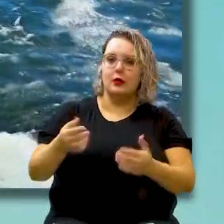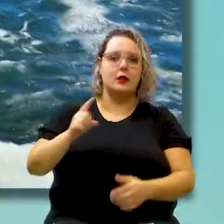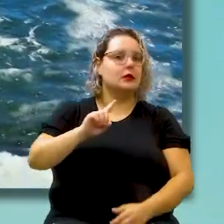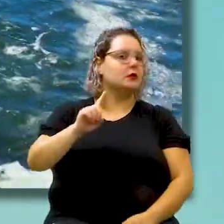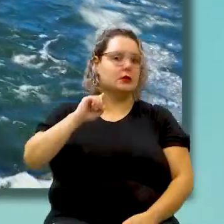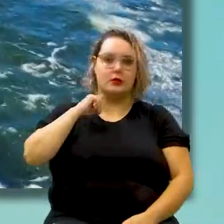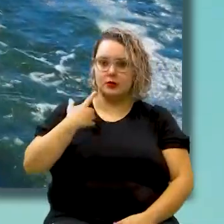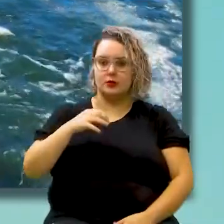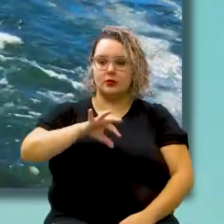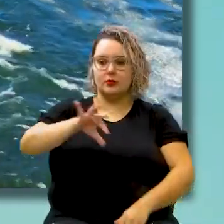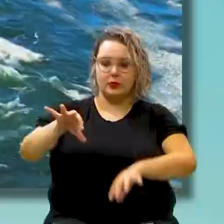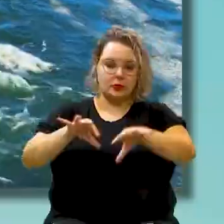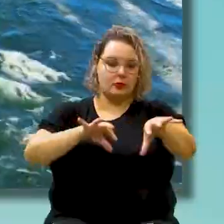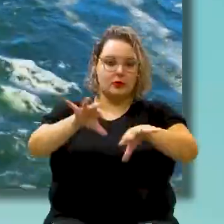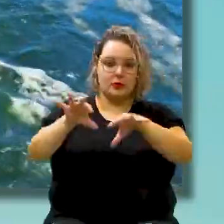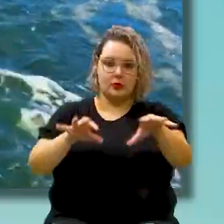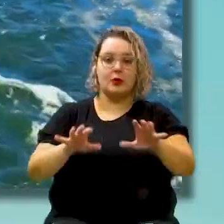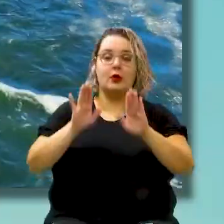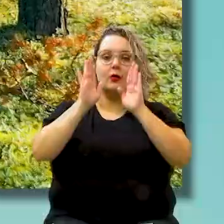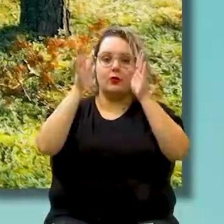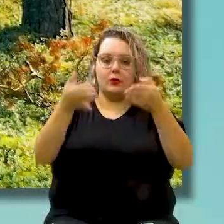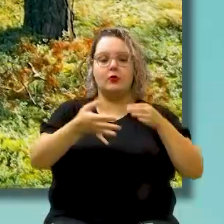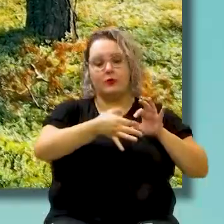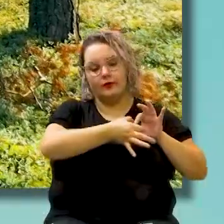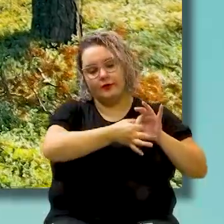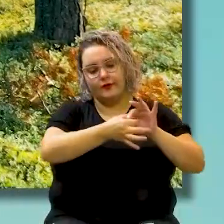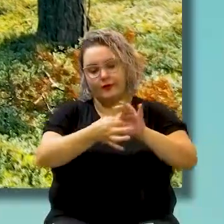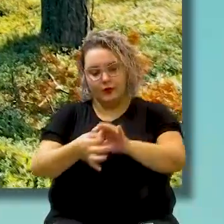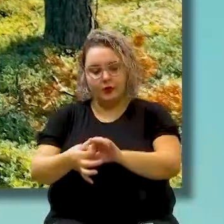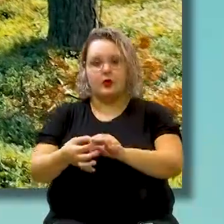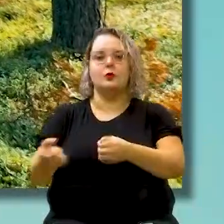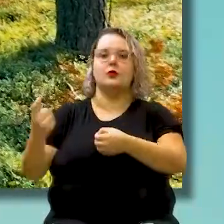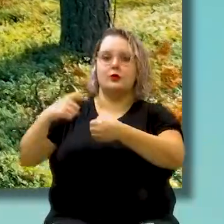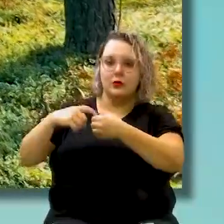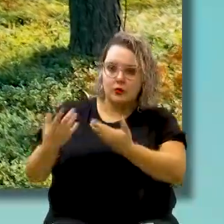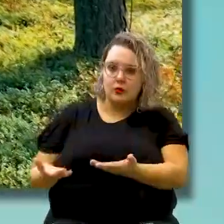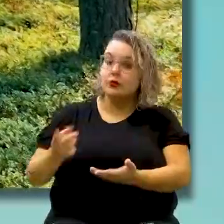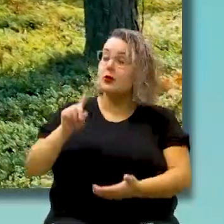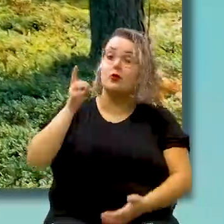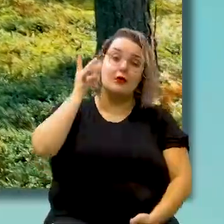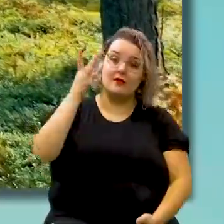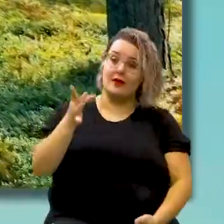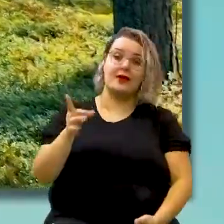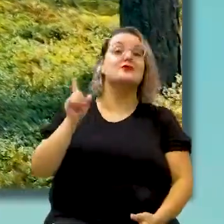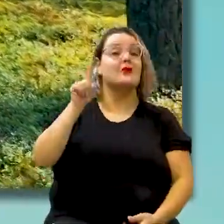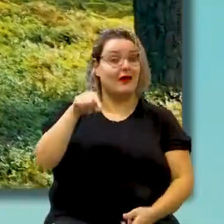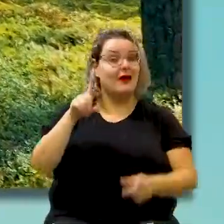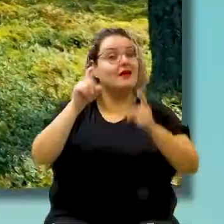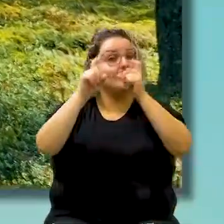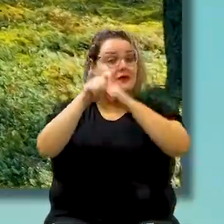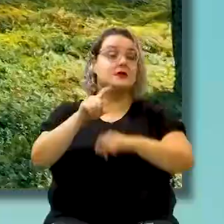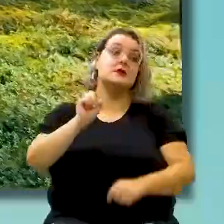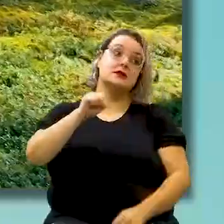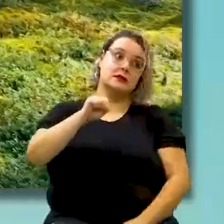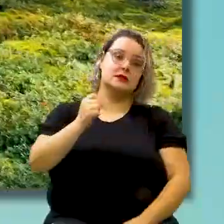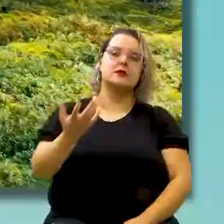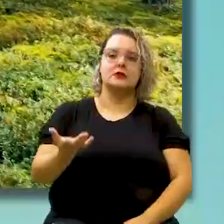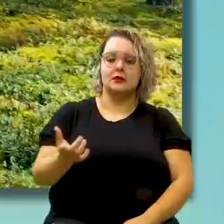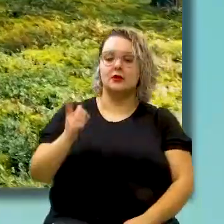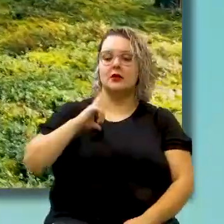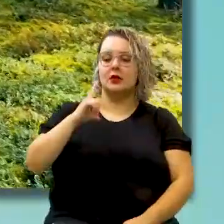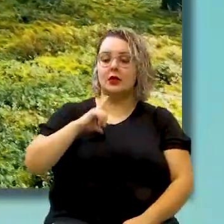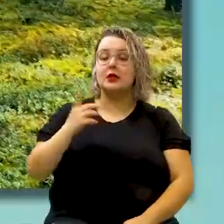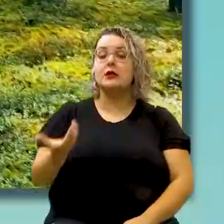agora é não descartar, fazer tudo sempre voltar para o circuito, né? Isso não é fácil, isso é muito difícil, É, porque